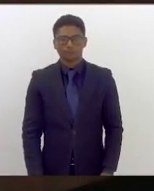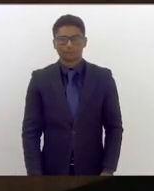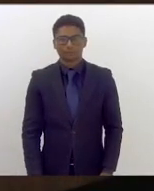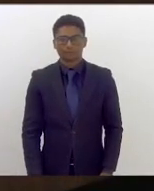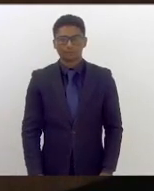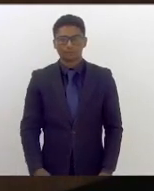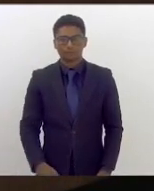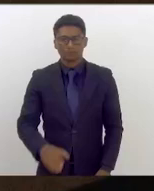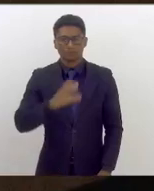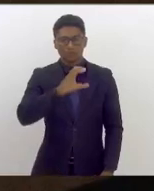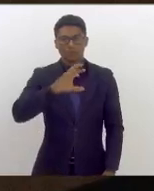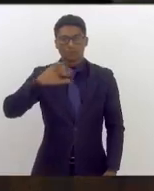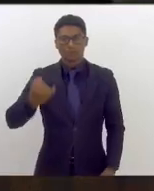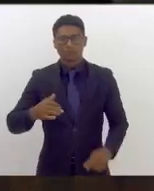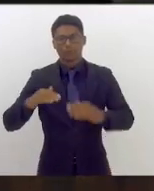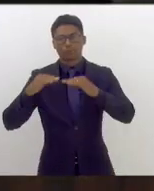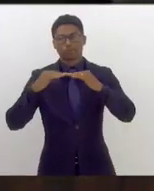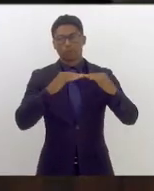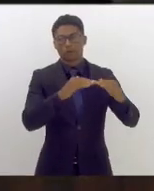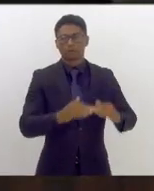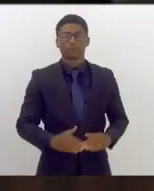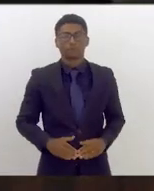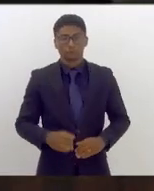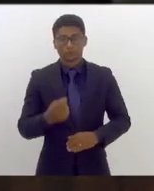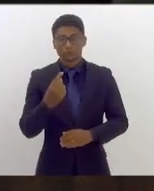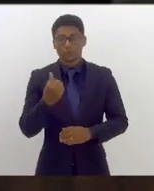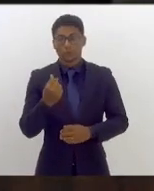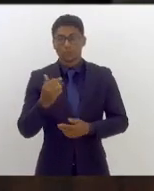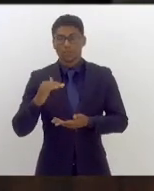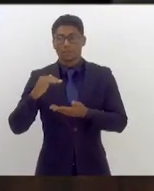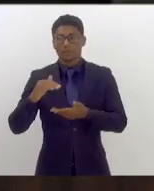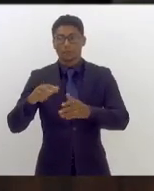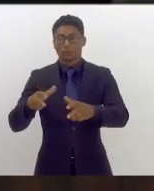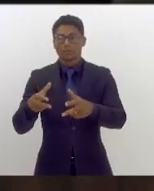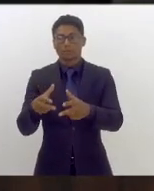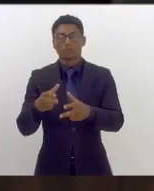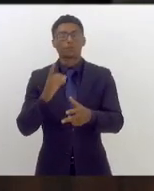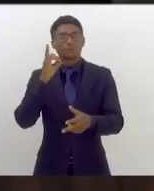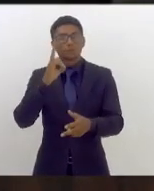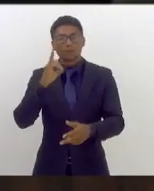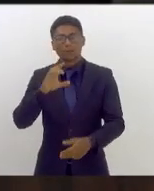acompanhante Deputado Chico Machado